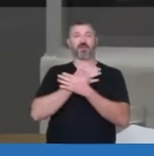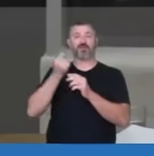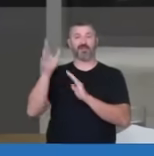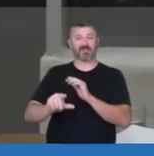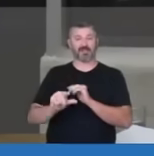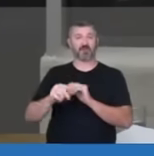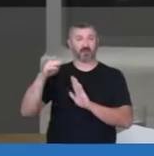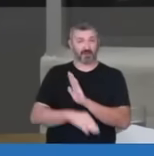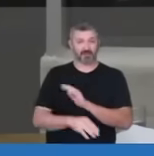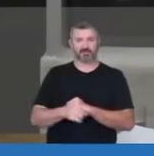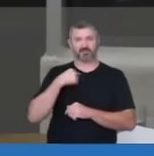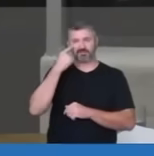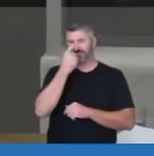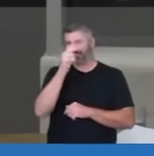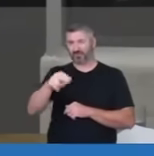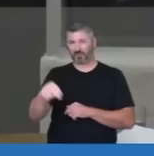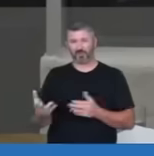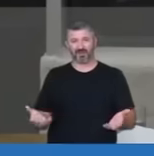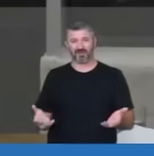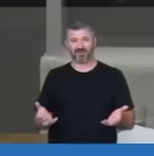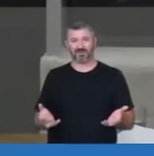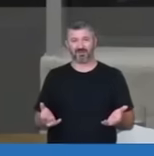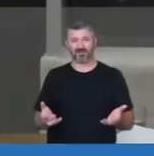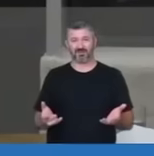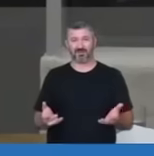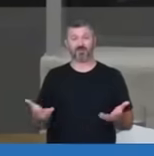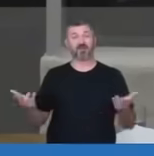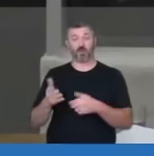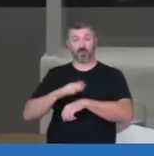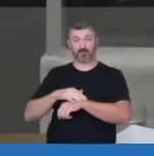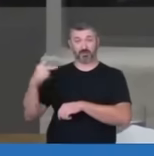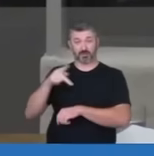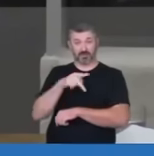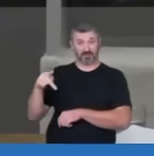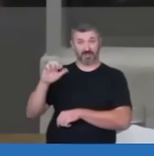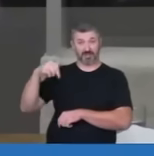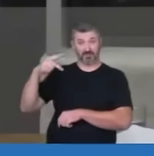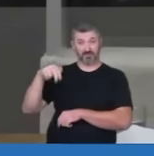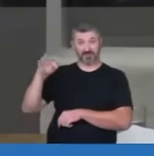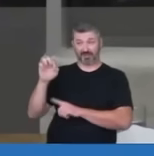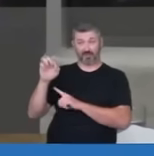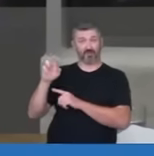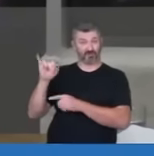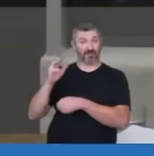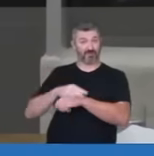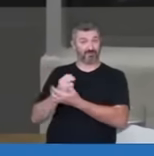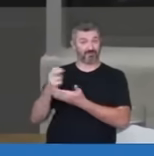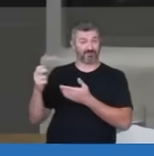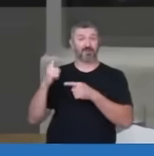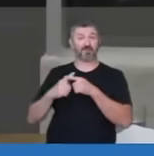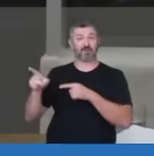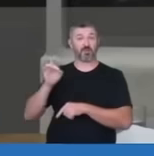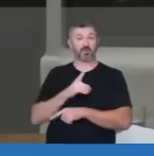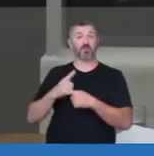inflação. Eu nunca vi uma coisa dessas, entende? E está terminando o mandato de Campos Neto. E é isso que eles têm medo. Porque